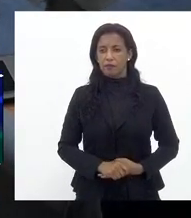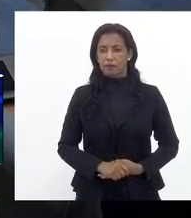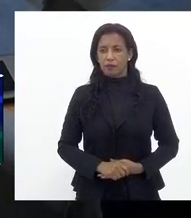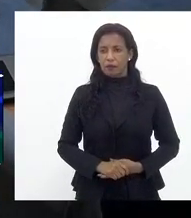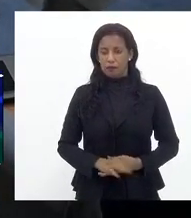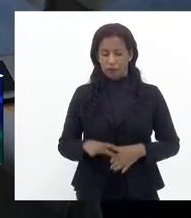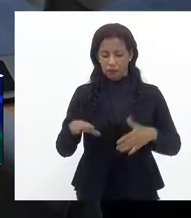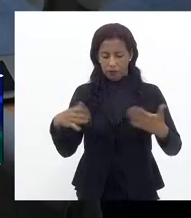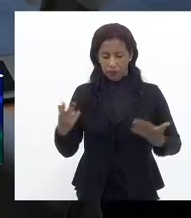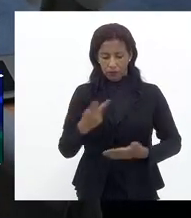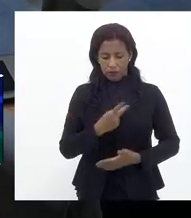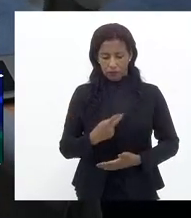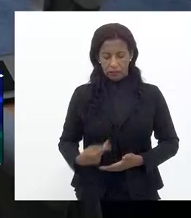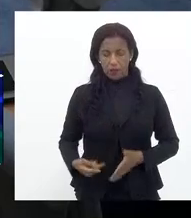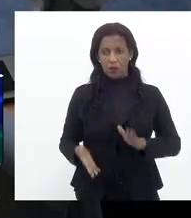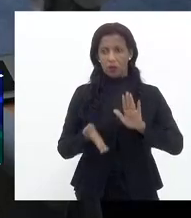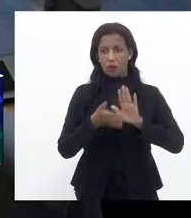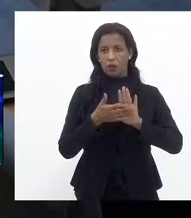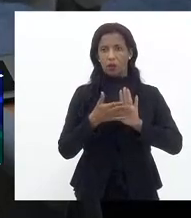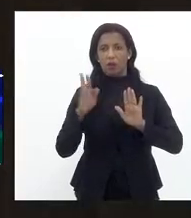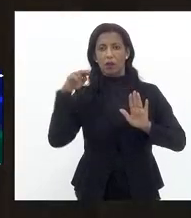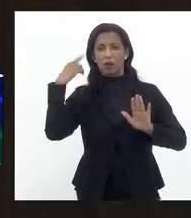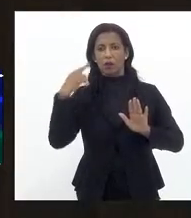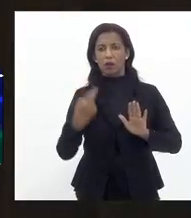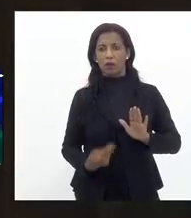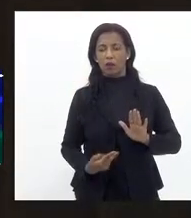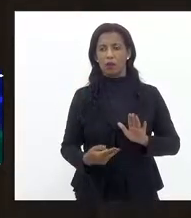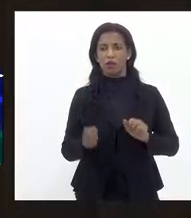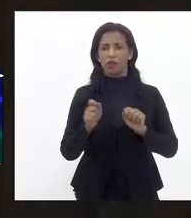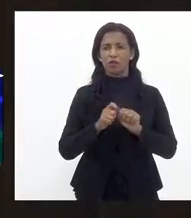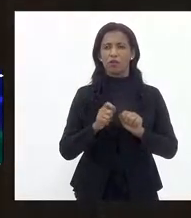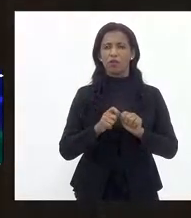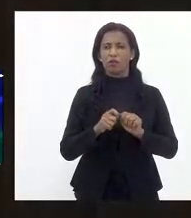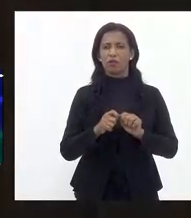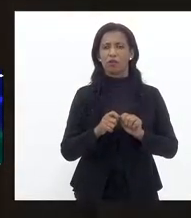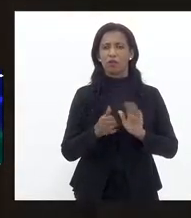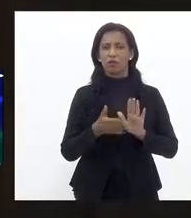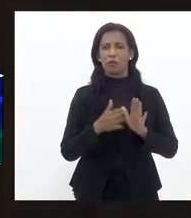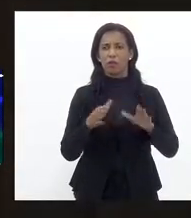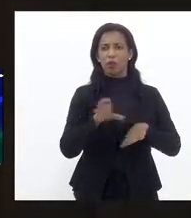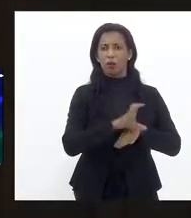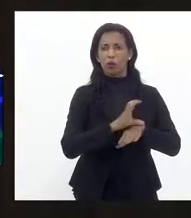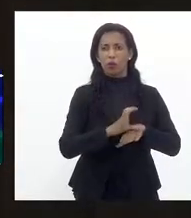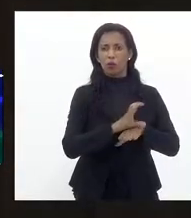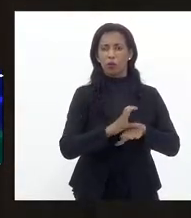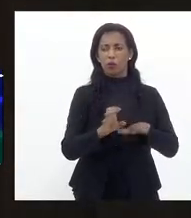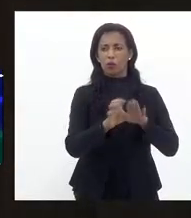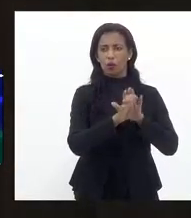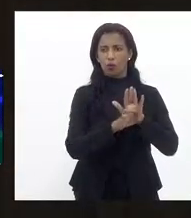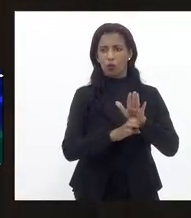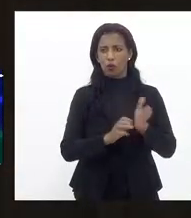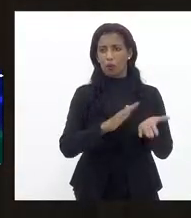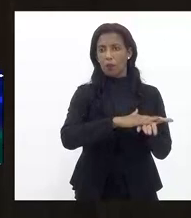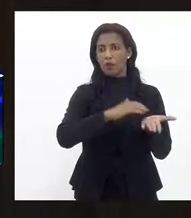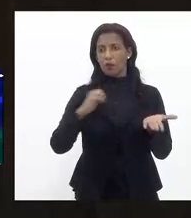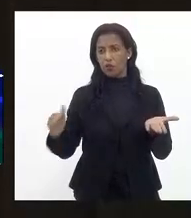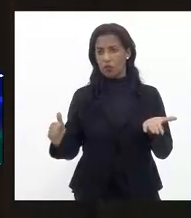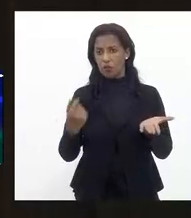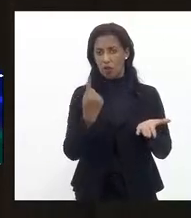Senhor presidente, eu estou fazendo uma proposta do deputado Renata de fazer o parecer pela constitucionalidade com emendas, mas eu vou retirar a emenda